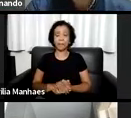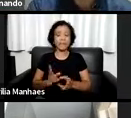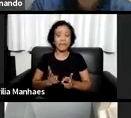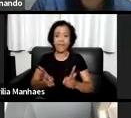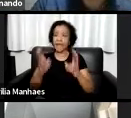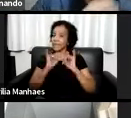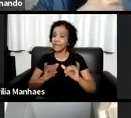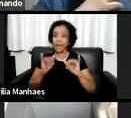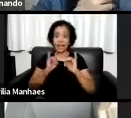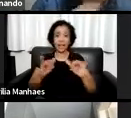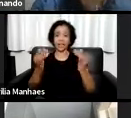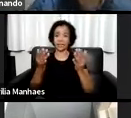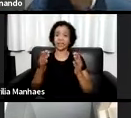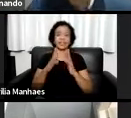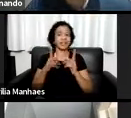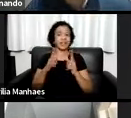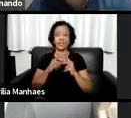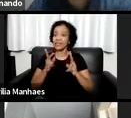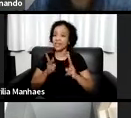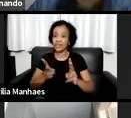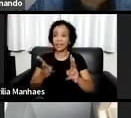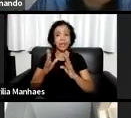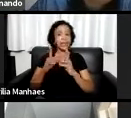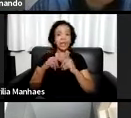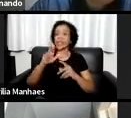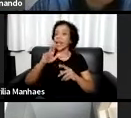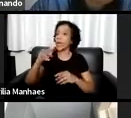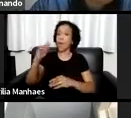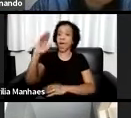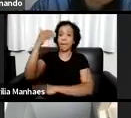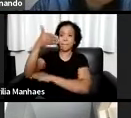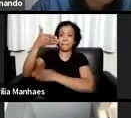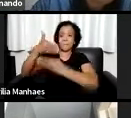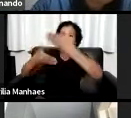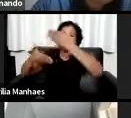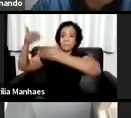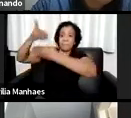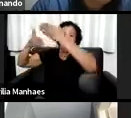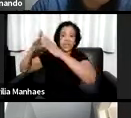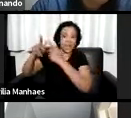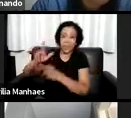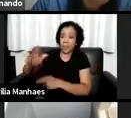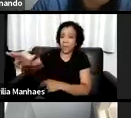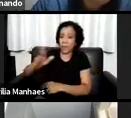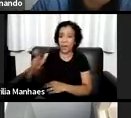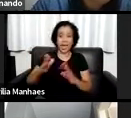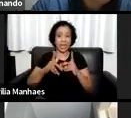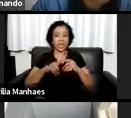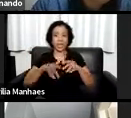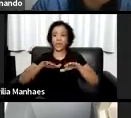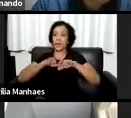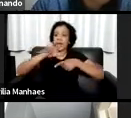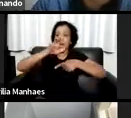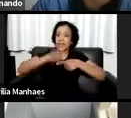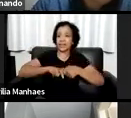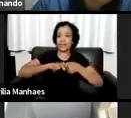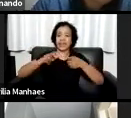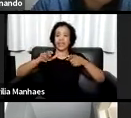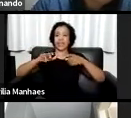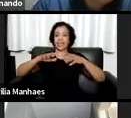séculos. A igreja não são as paredes, a igreja não são os instrumentos musicais, a igreja não são os móveis, a igreja somos